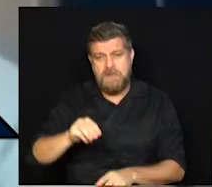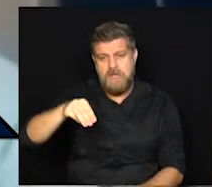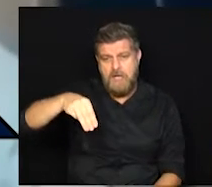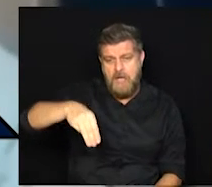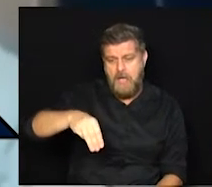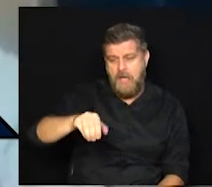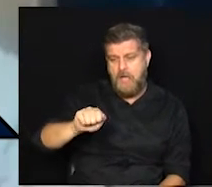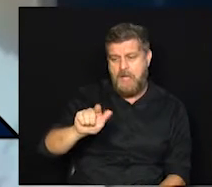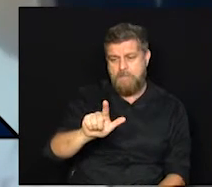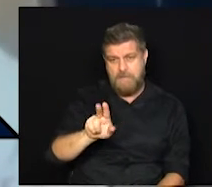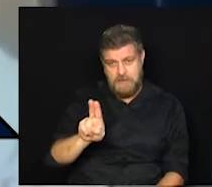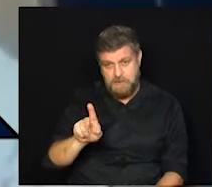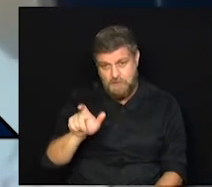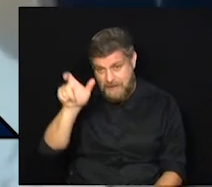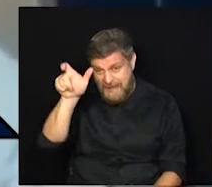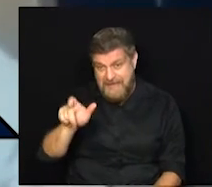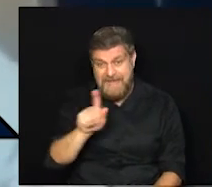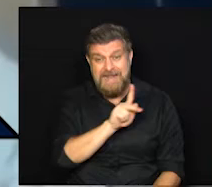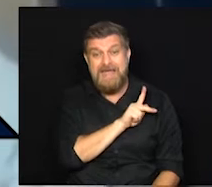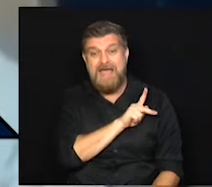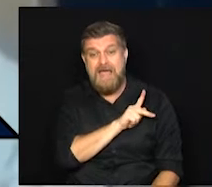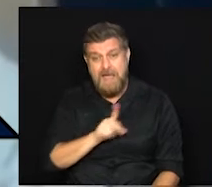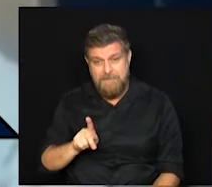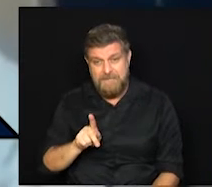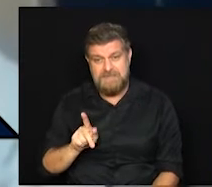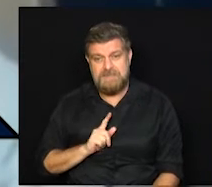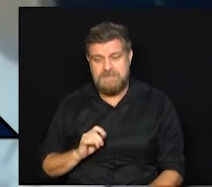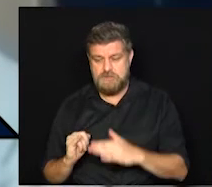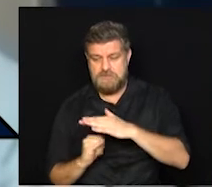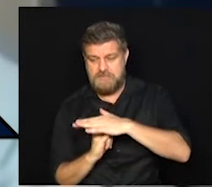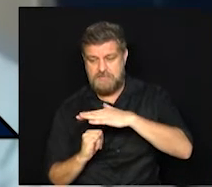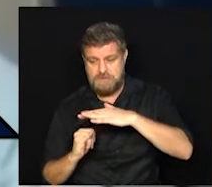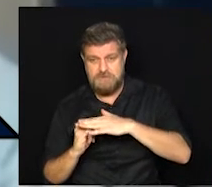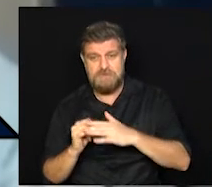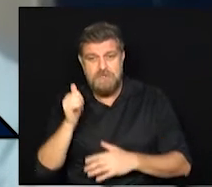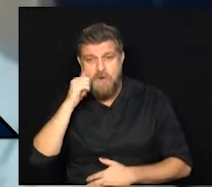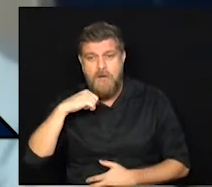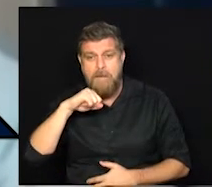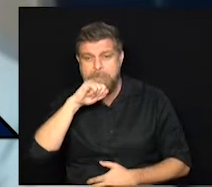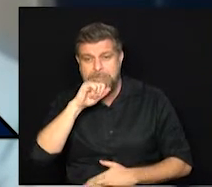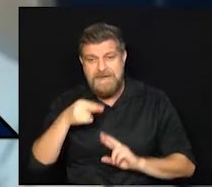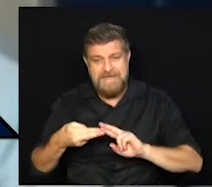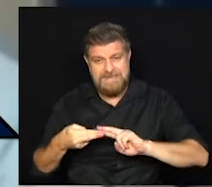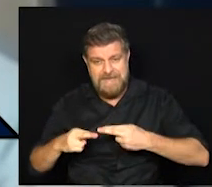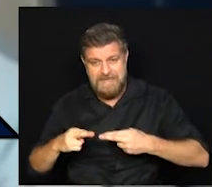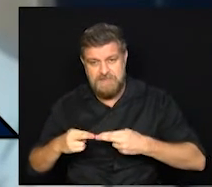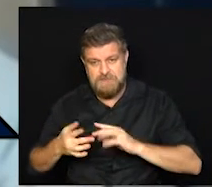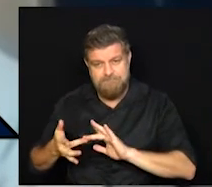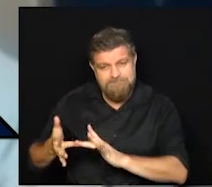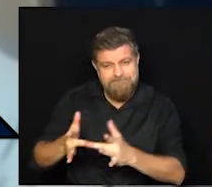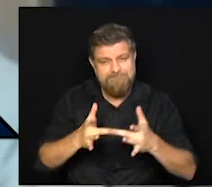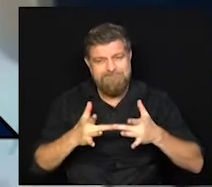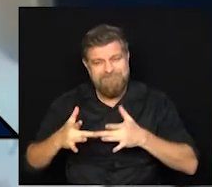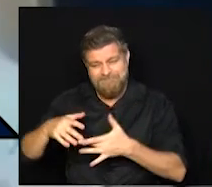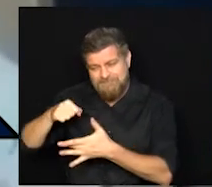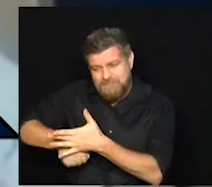que é a presidente dessa instituição REMI, as mães da rede que lutam